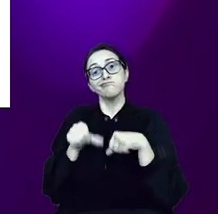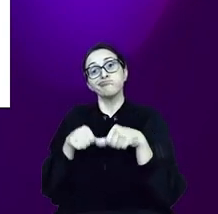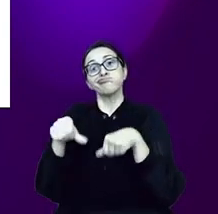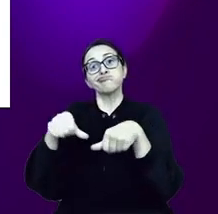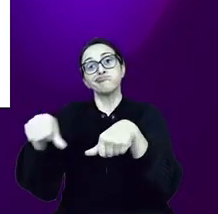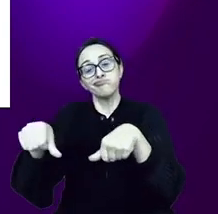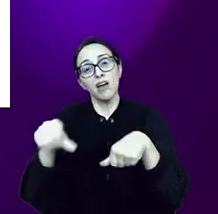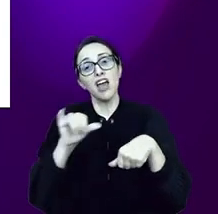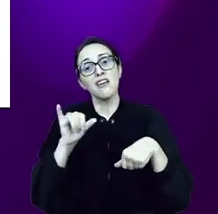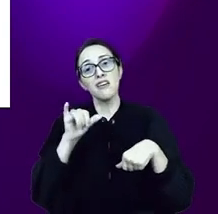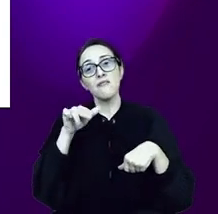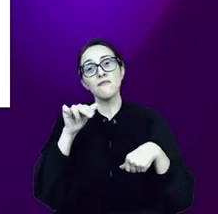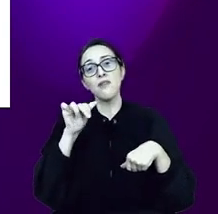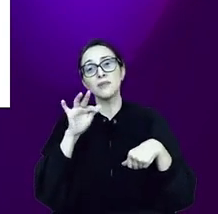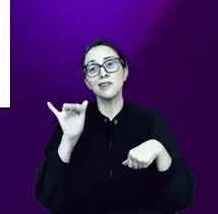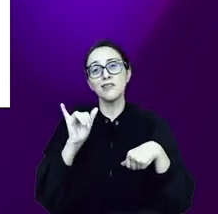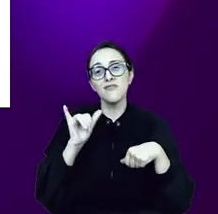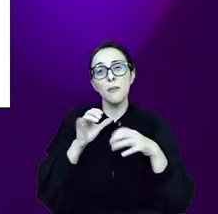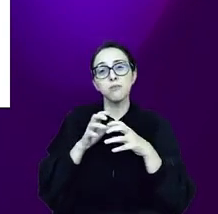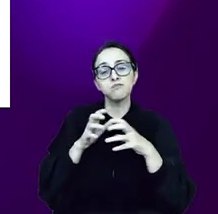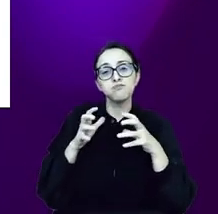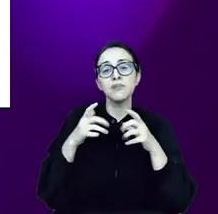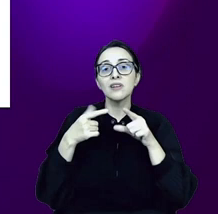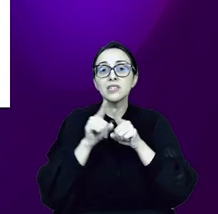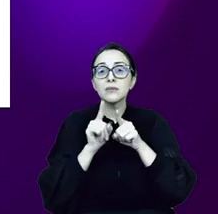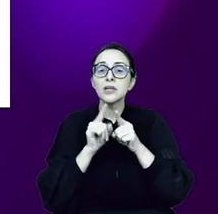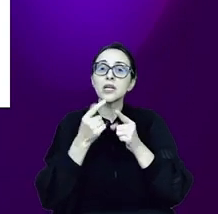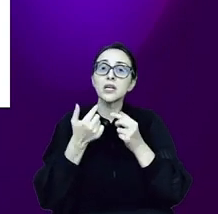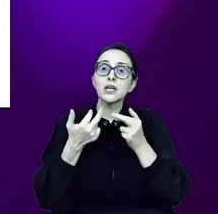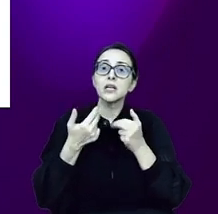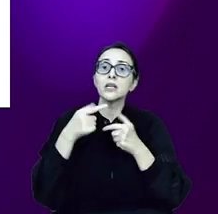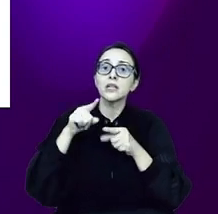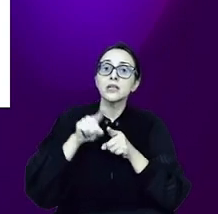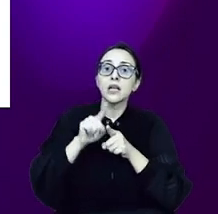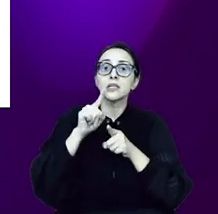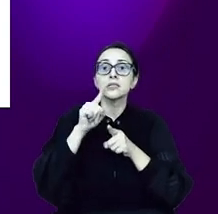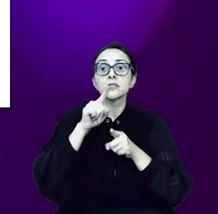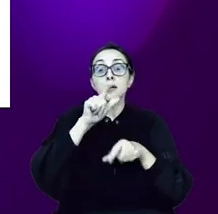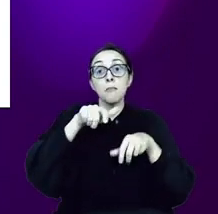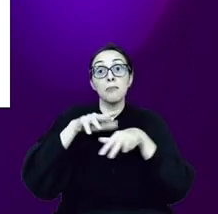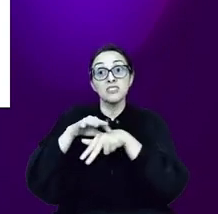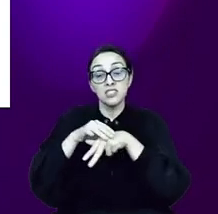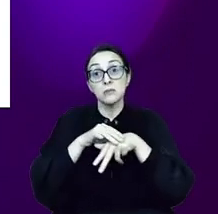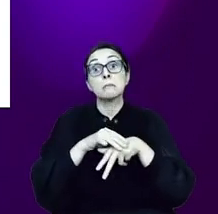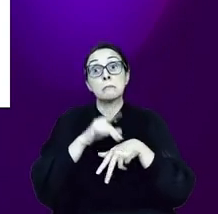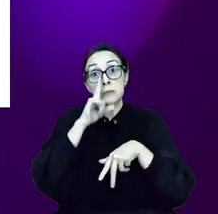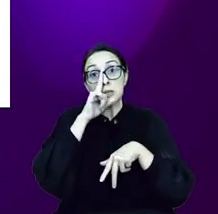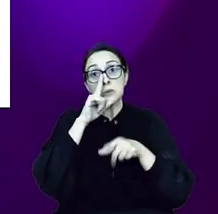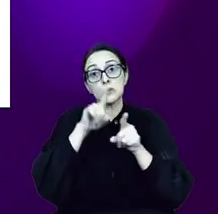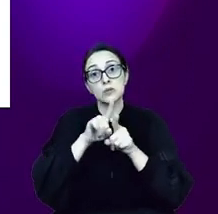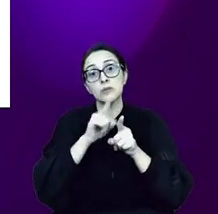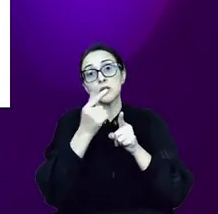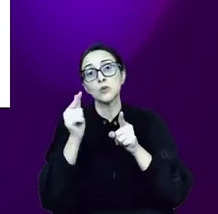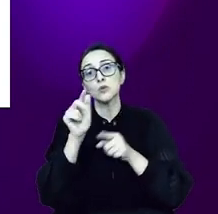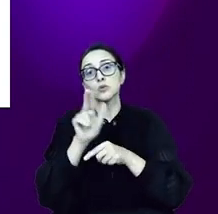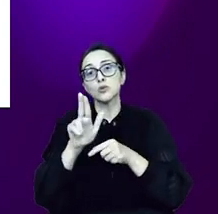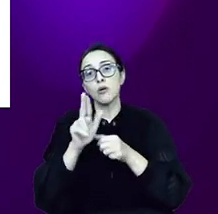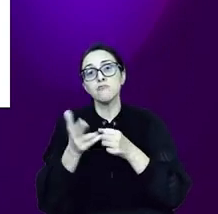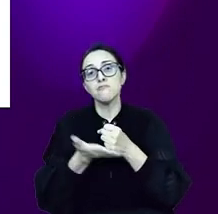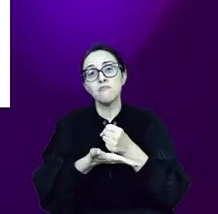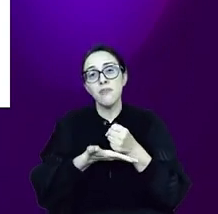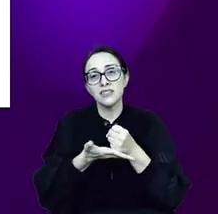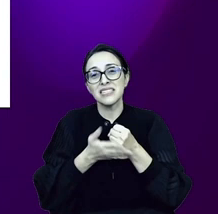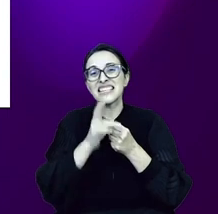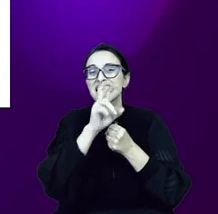inflamatórias que causam coagulopatias intrínsecas dos pacientes. Então, a gente utilizou essa base de pouco mais de